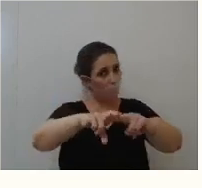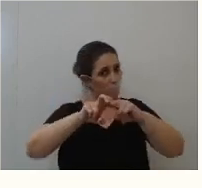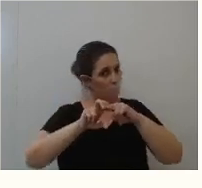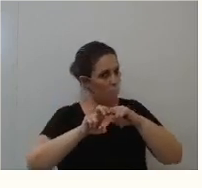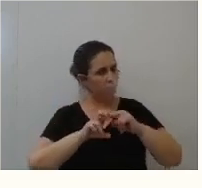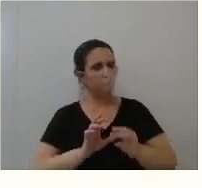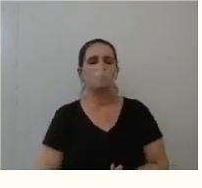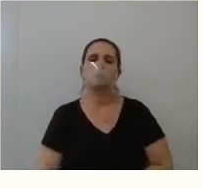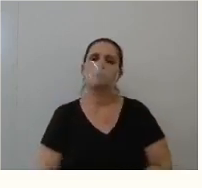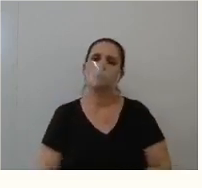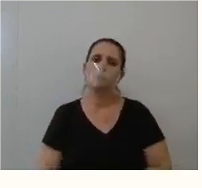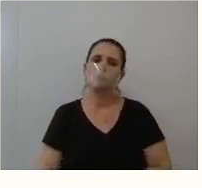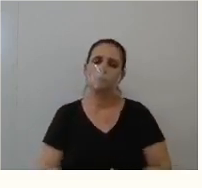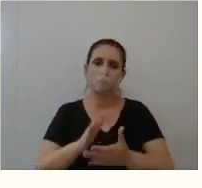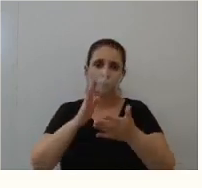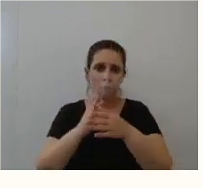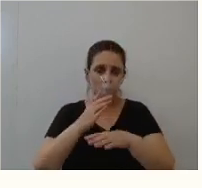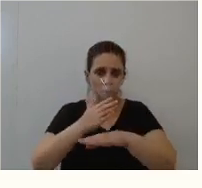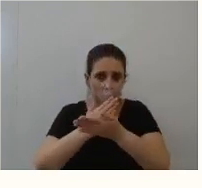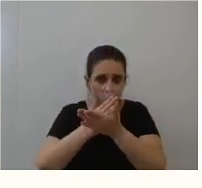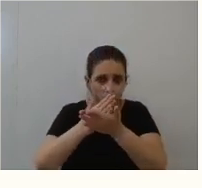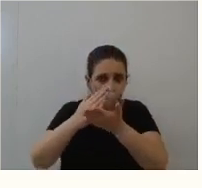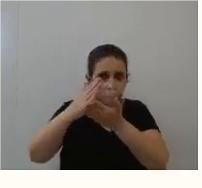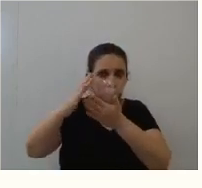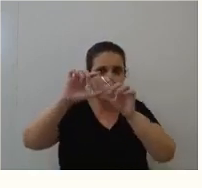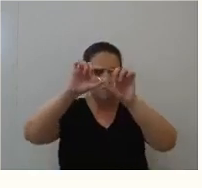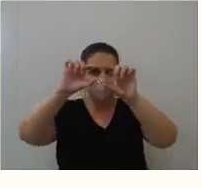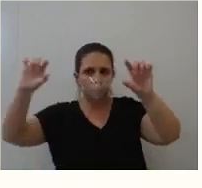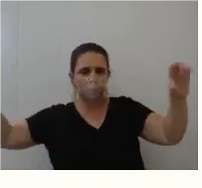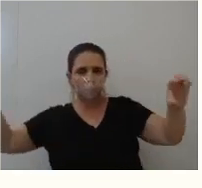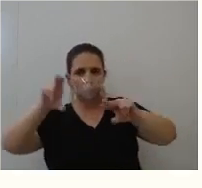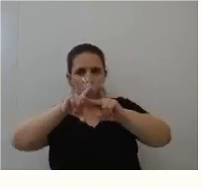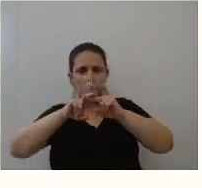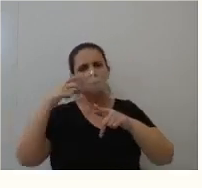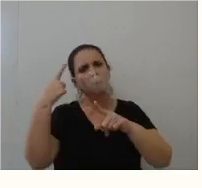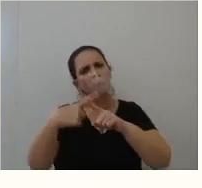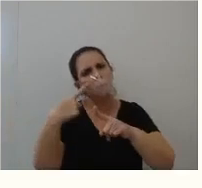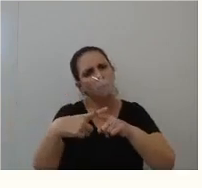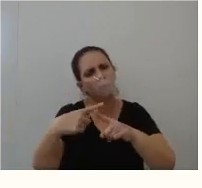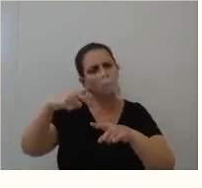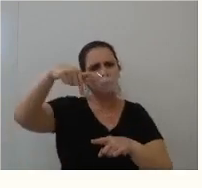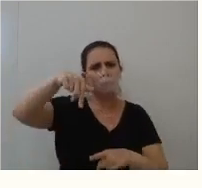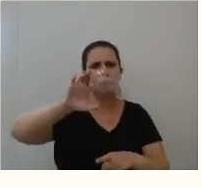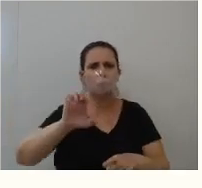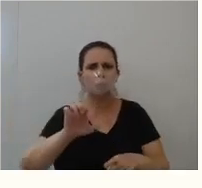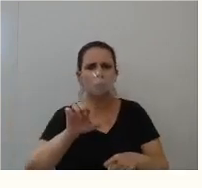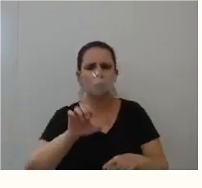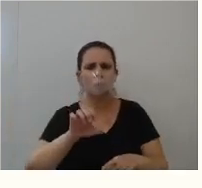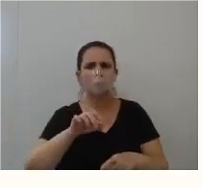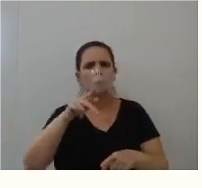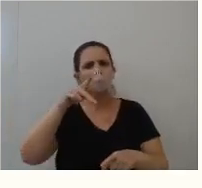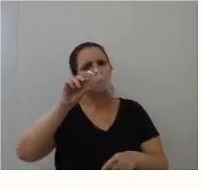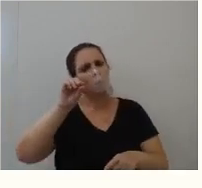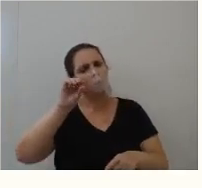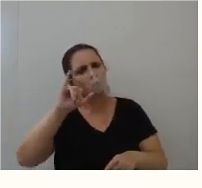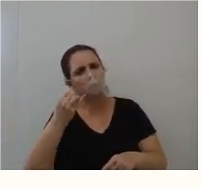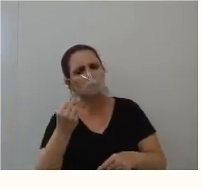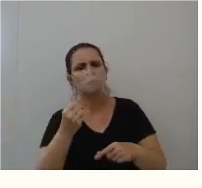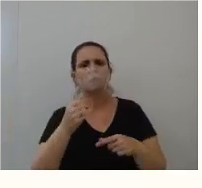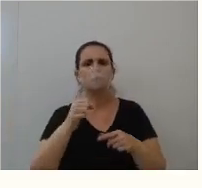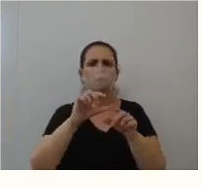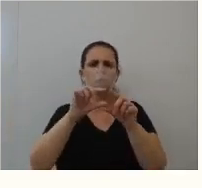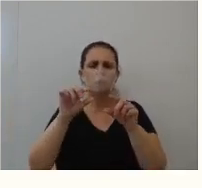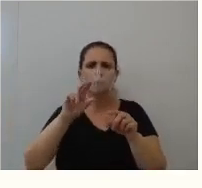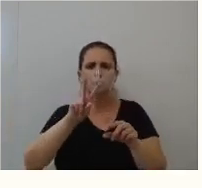Olha lá. Introduzem orações que exprimem causa. Por quê? Que, pois, como, porquanto,